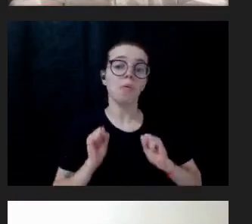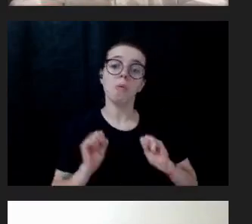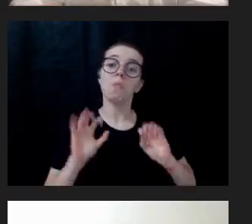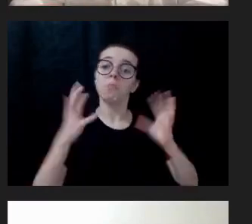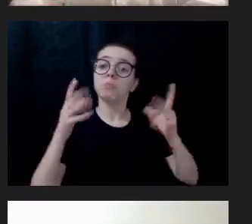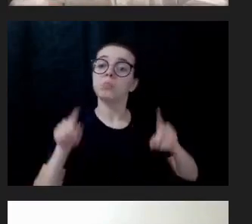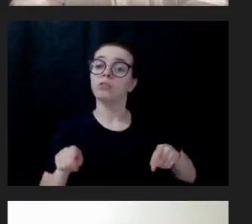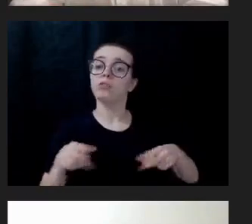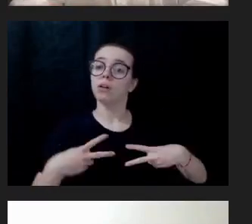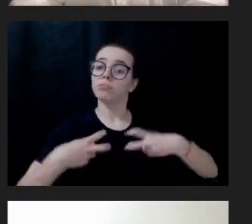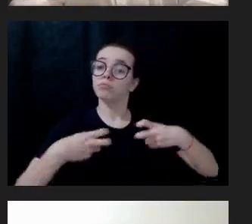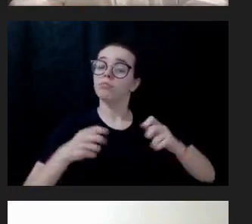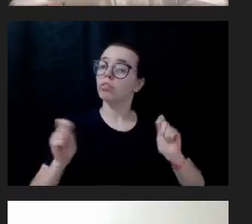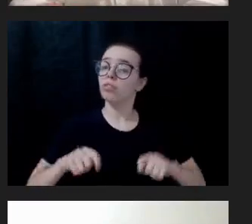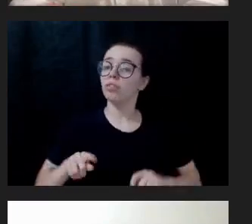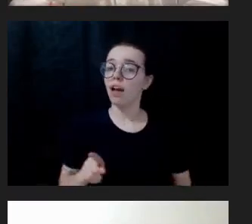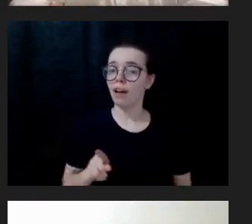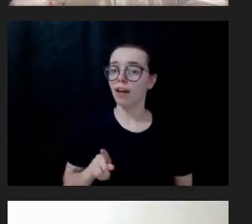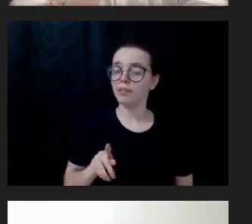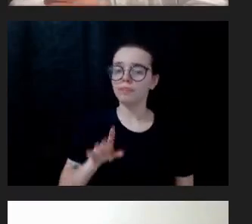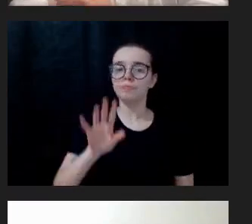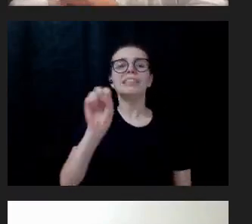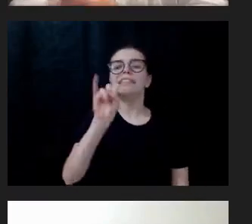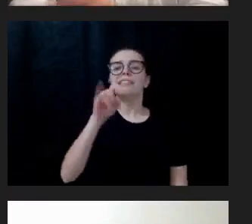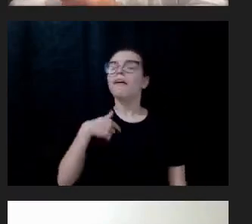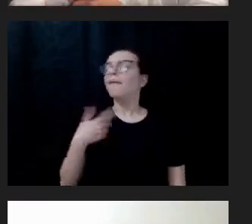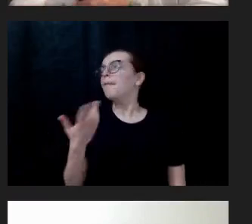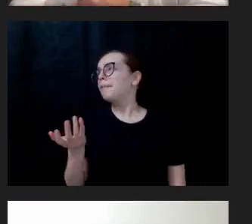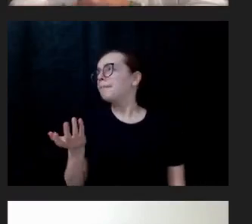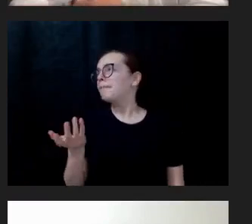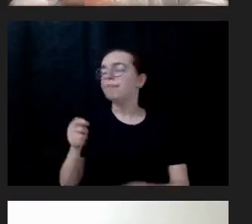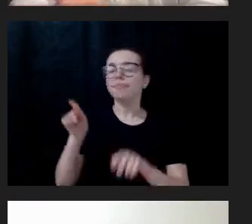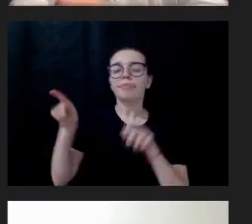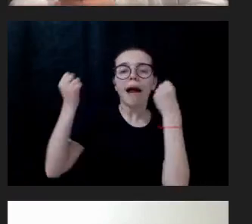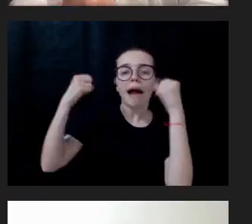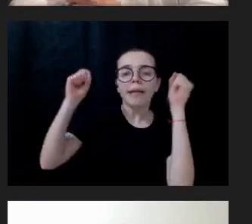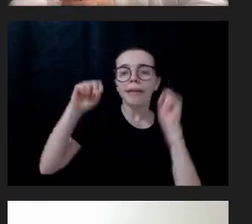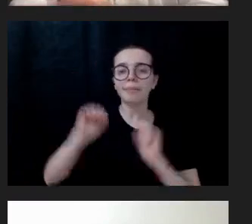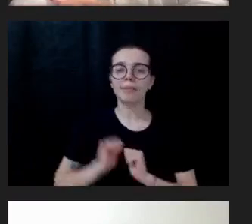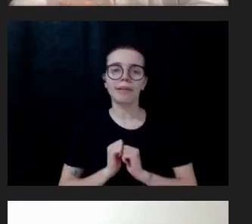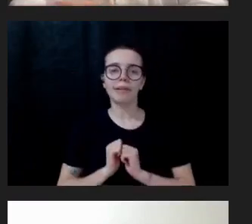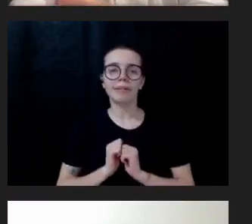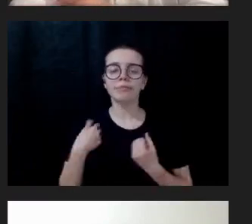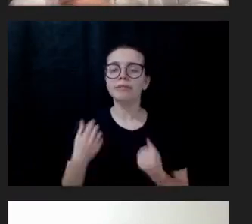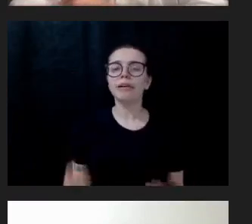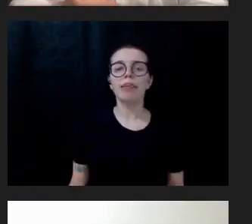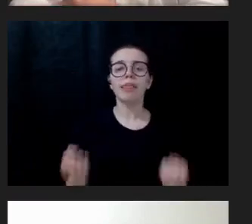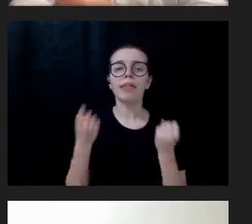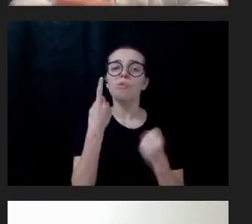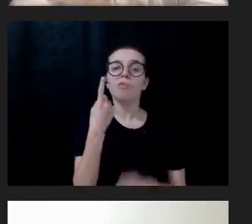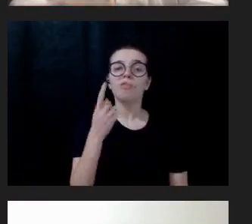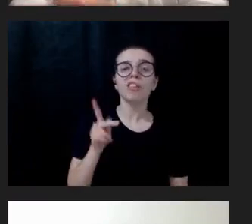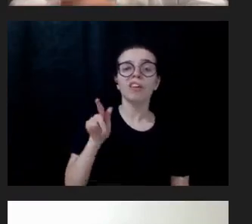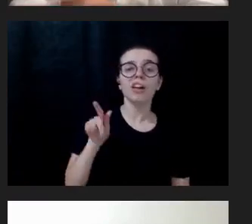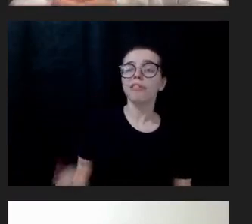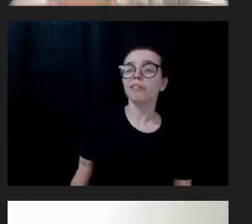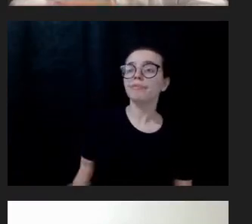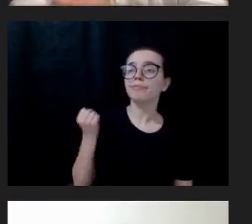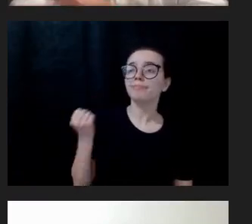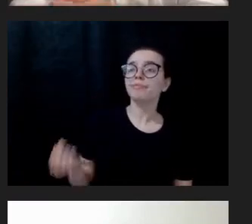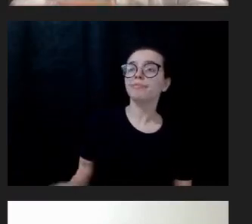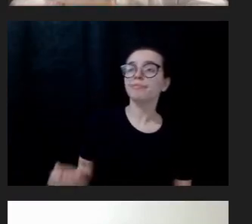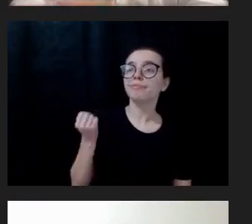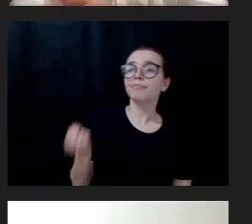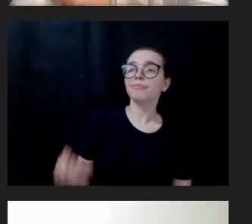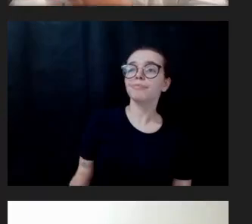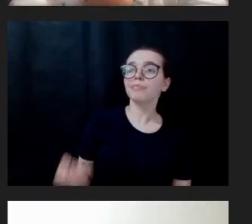intensa. Mas se eu estiver ali fazendo, né, tô levantando um peso de 1 quilo, posso ficar ali